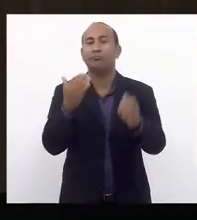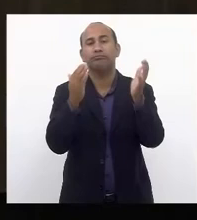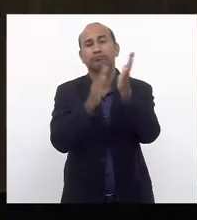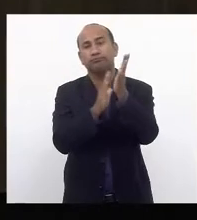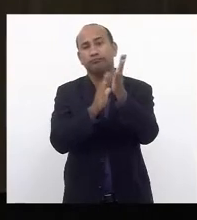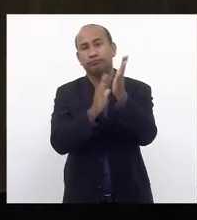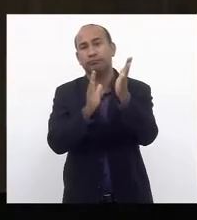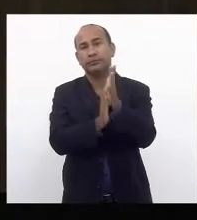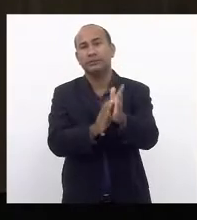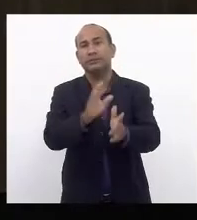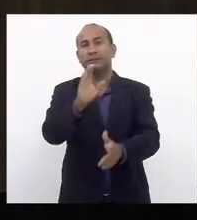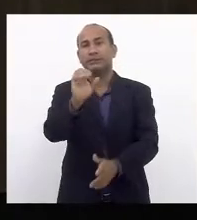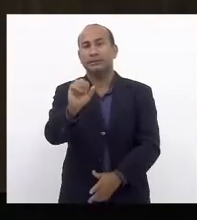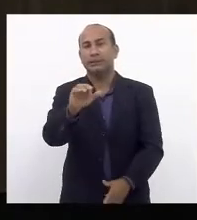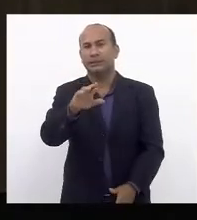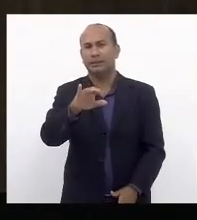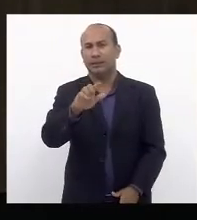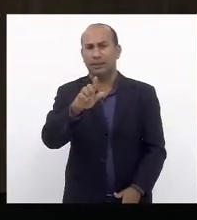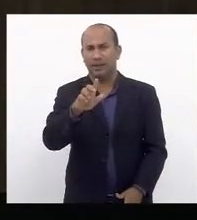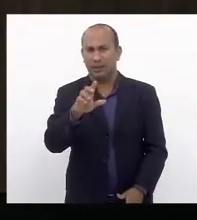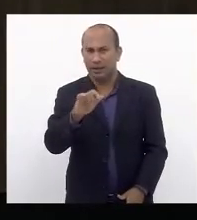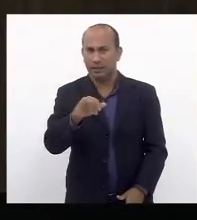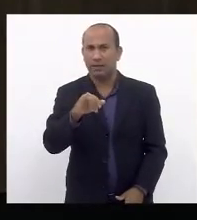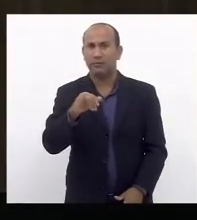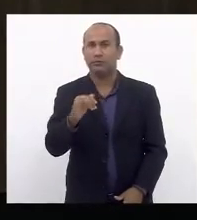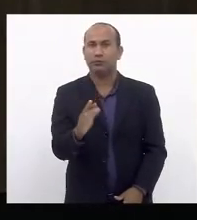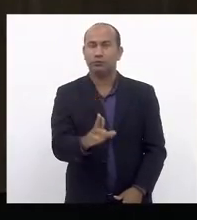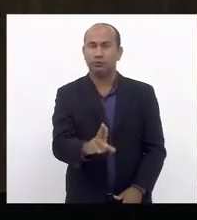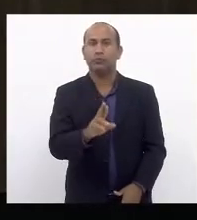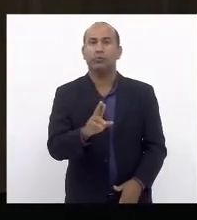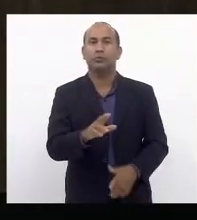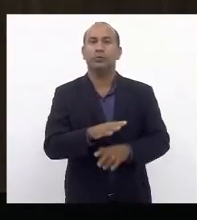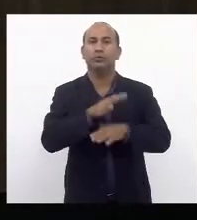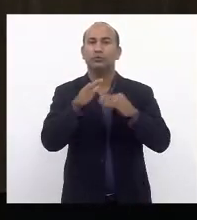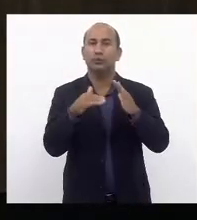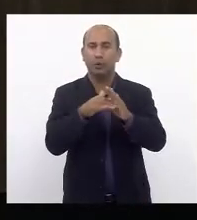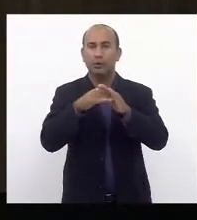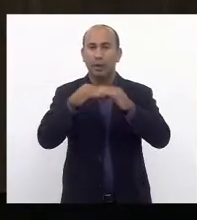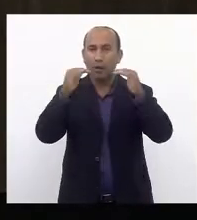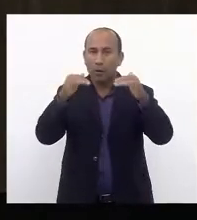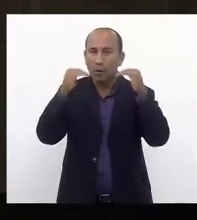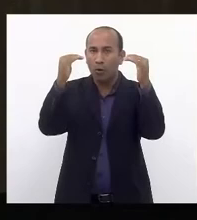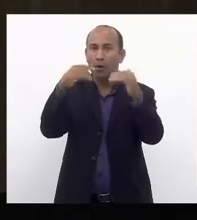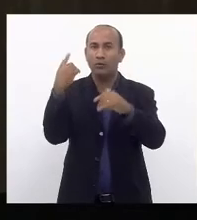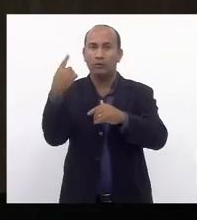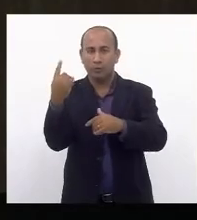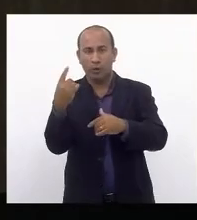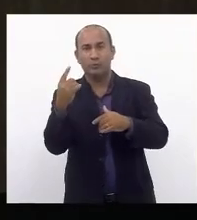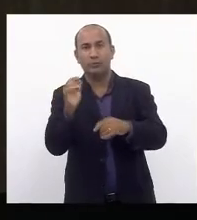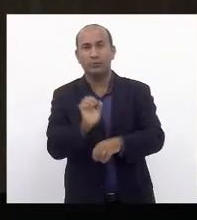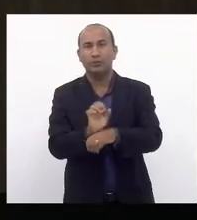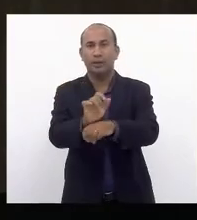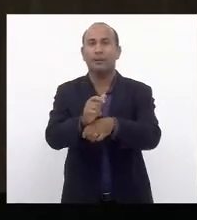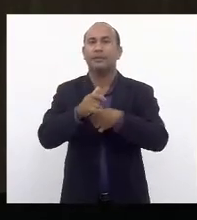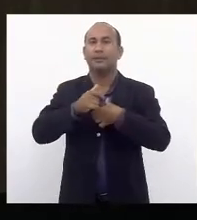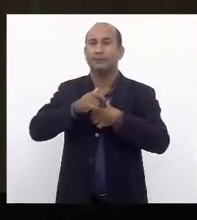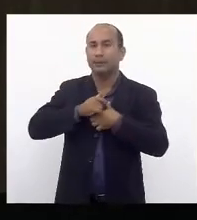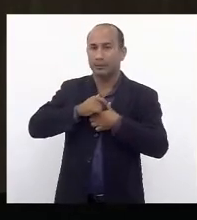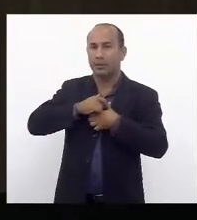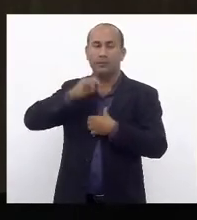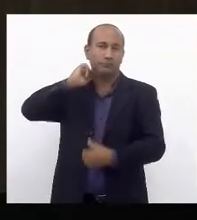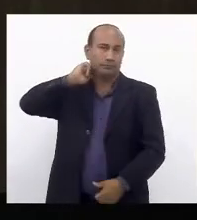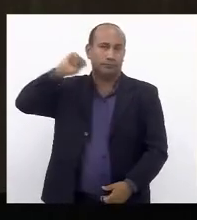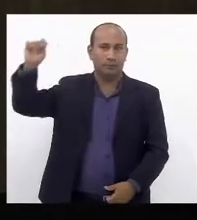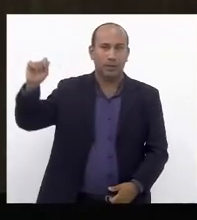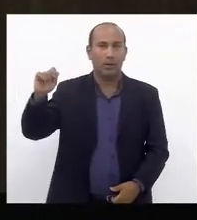homenagear o Siqueira Júnior com a maior honraria do nosso Estado, que é a Medalha Tiradentes. Então, para o